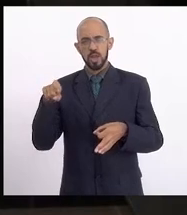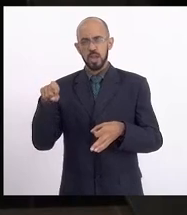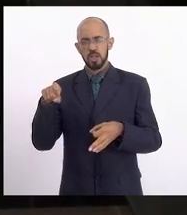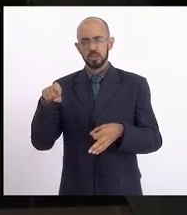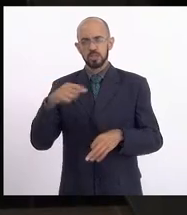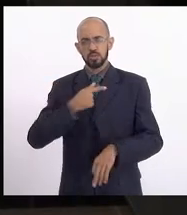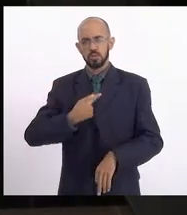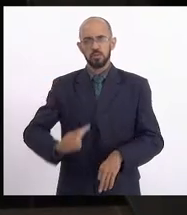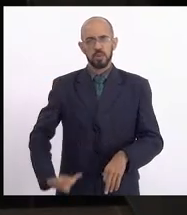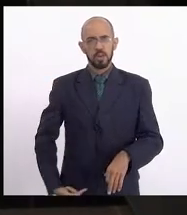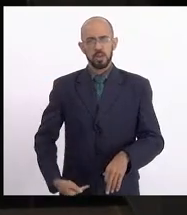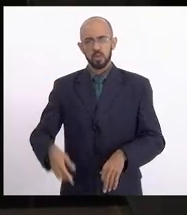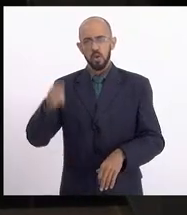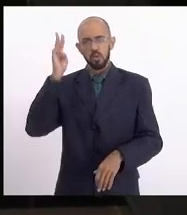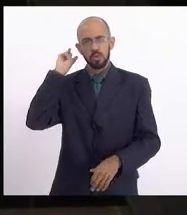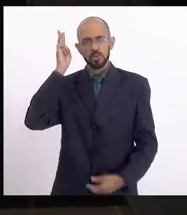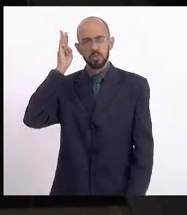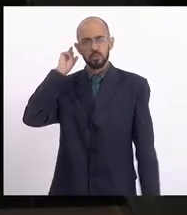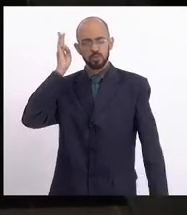Witzel.